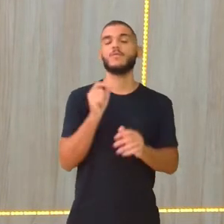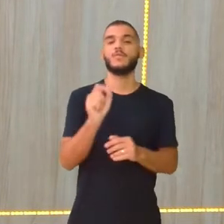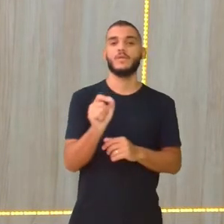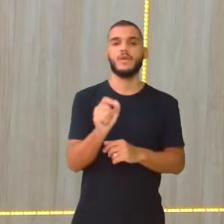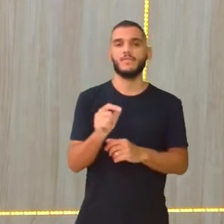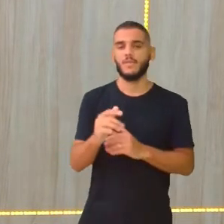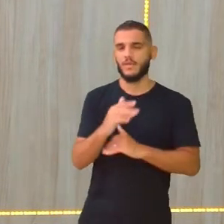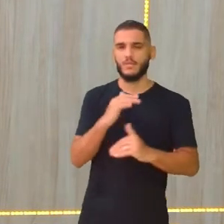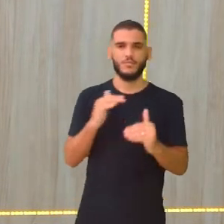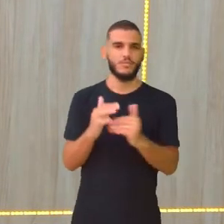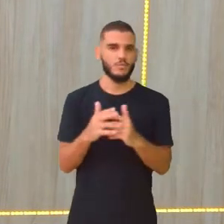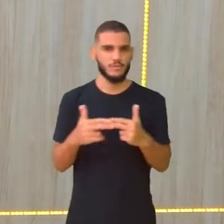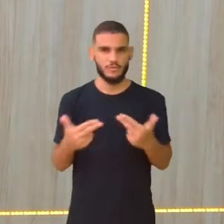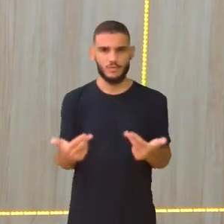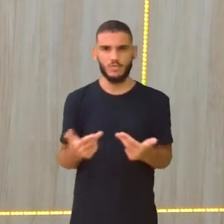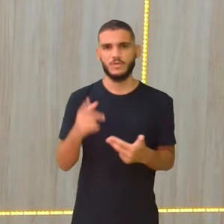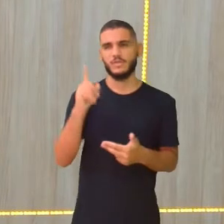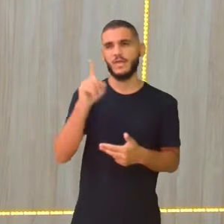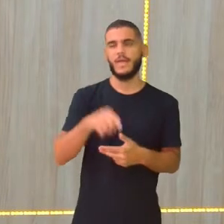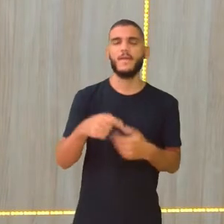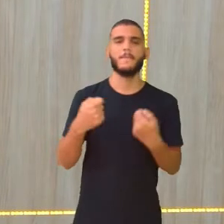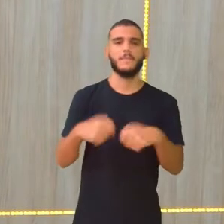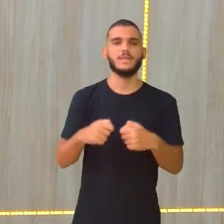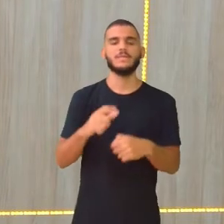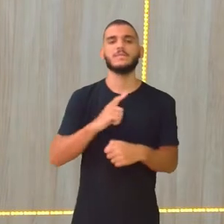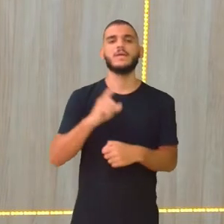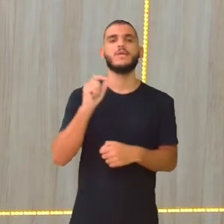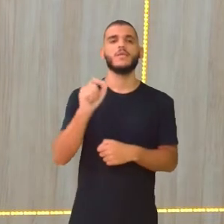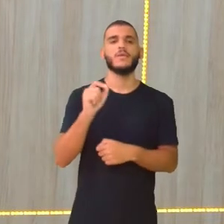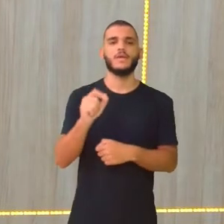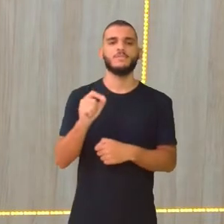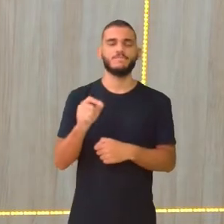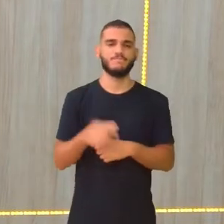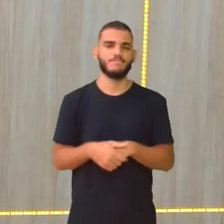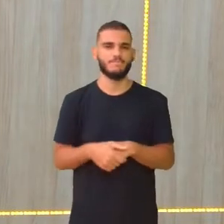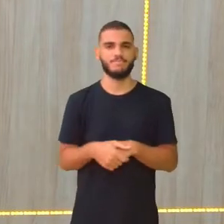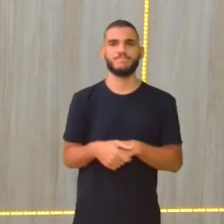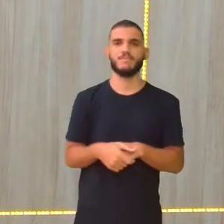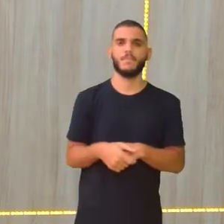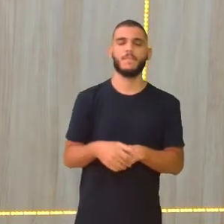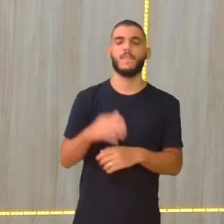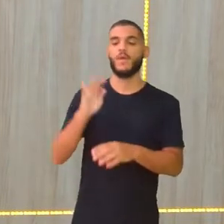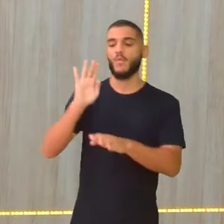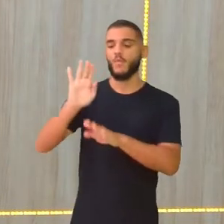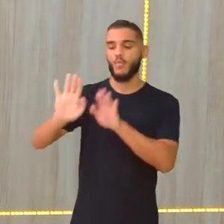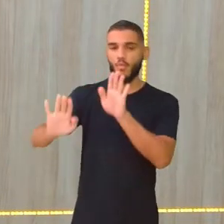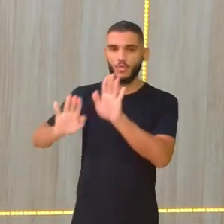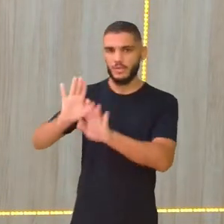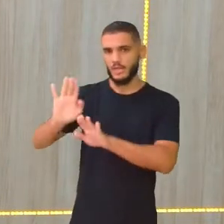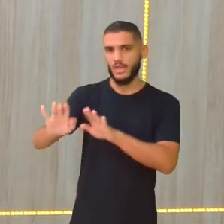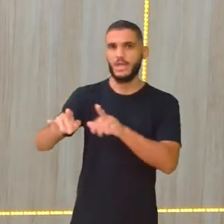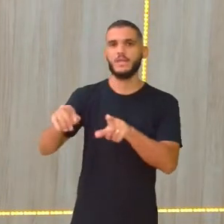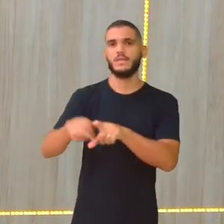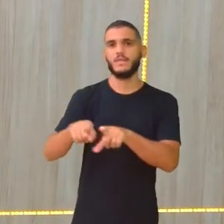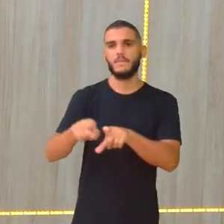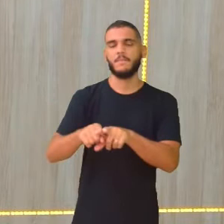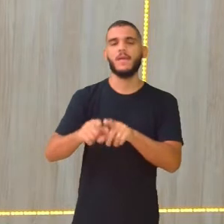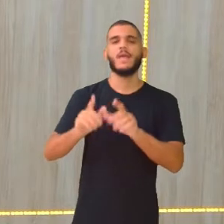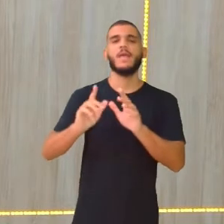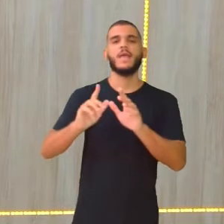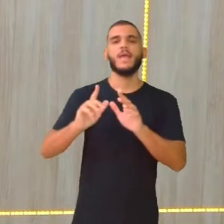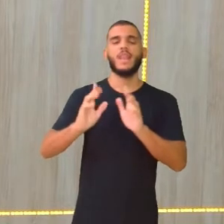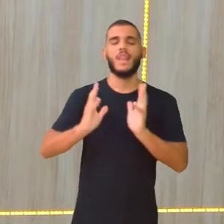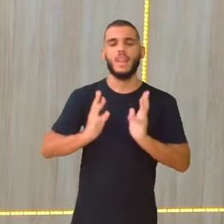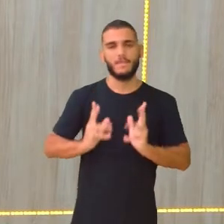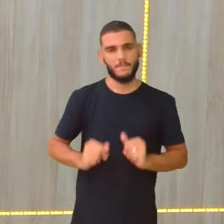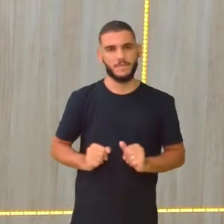que tudo isso, né, era preciso ter toda essa questão de conservar e a questão da asepsia. A asepsia